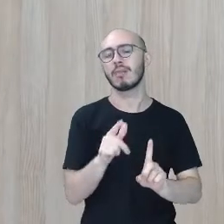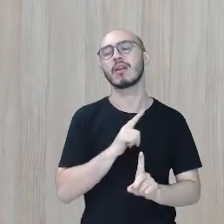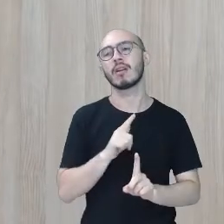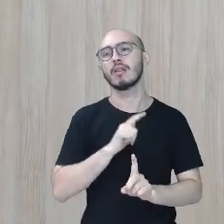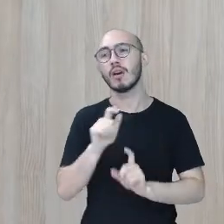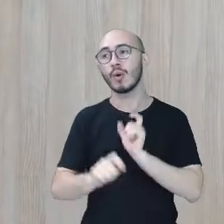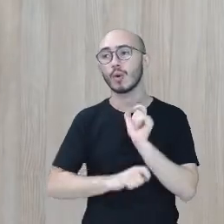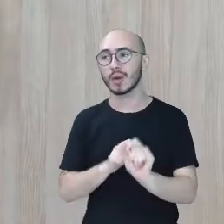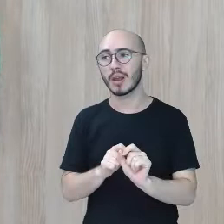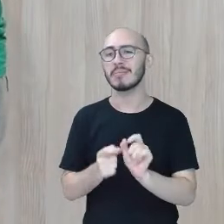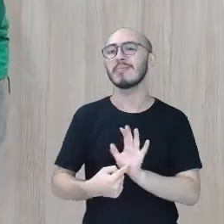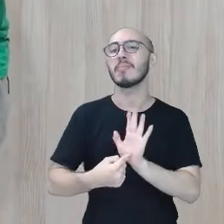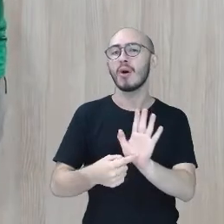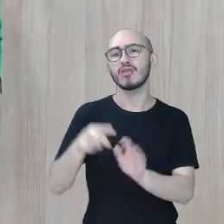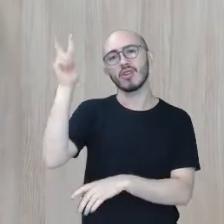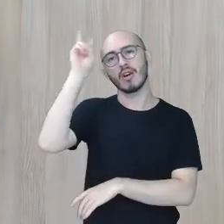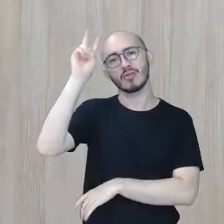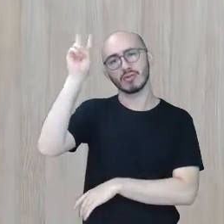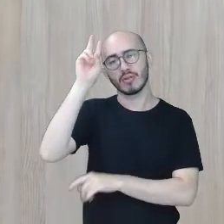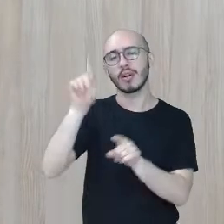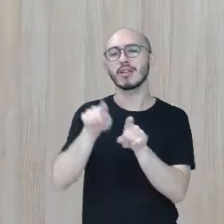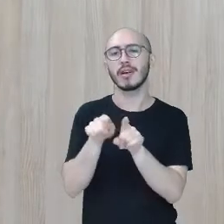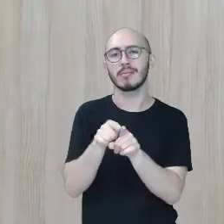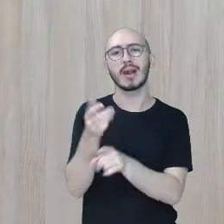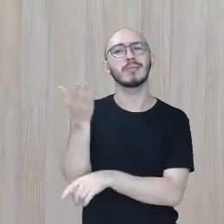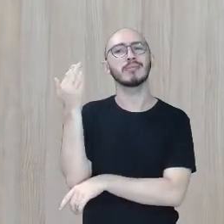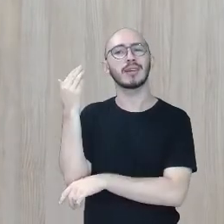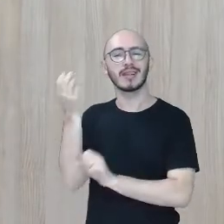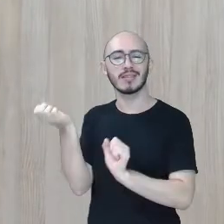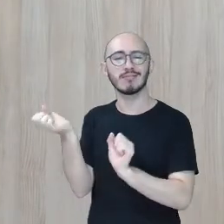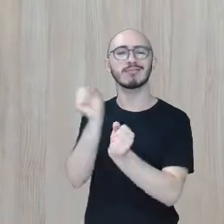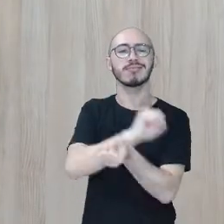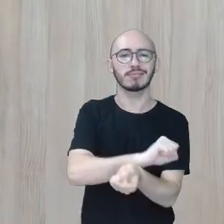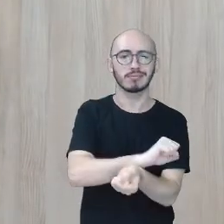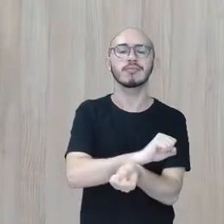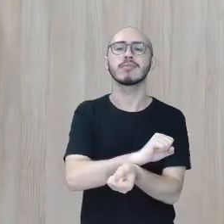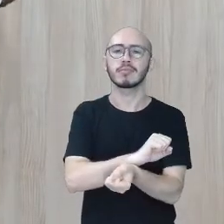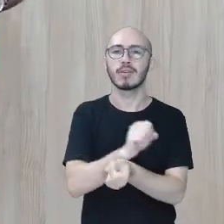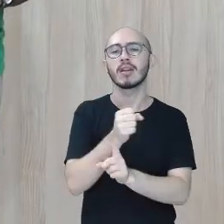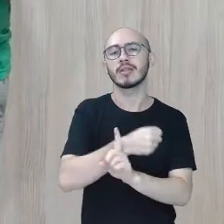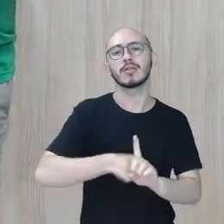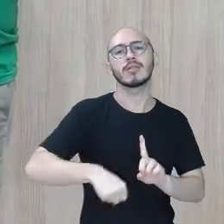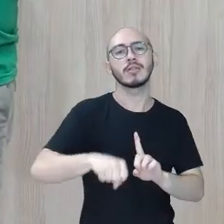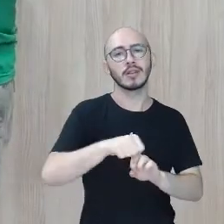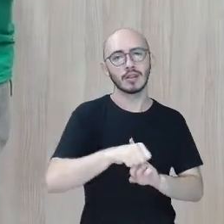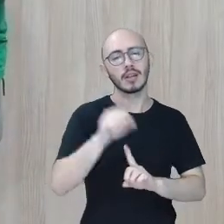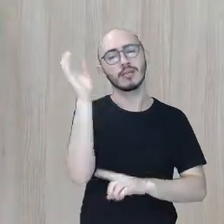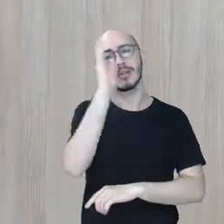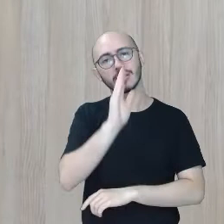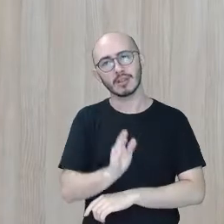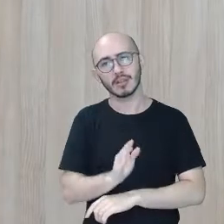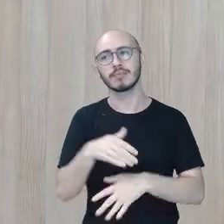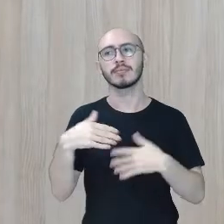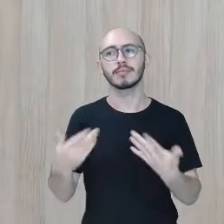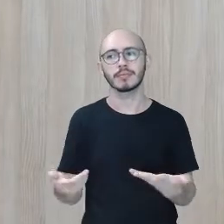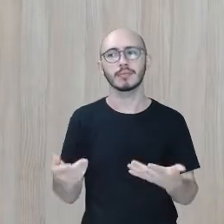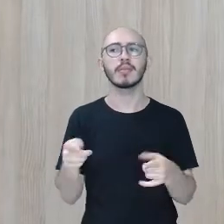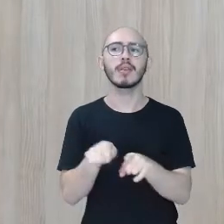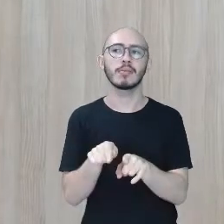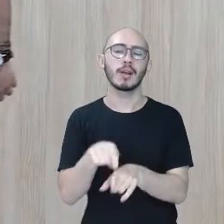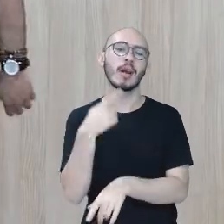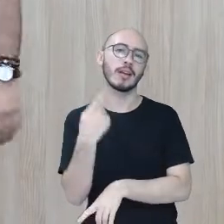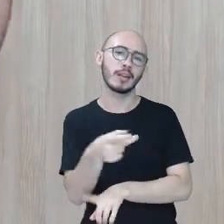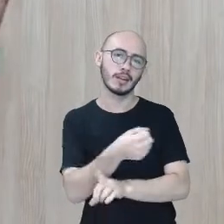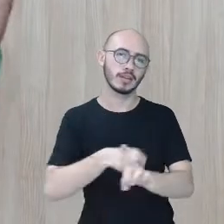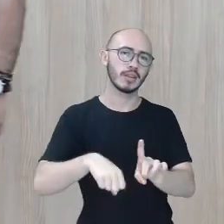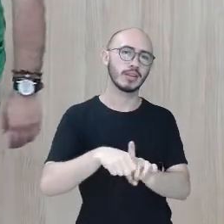traz um pouco também dessa história, né, desse passado, né, escravista, né, da sociedade, né, brasileira e, por tabela, a